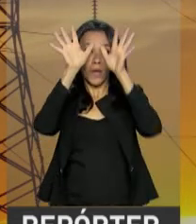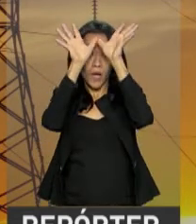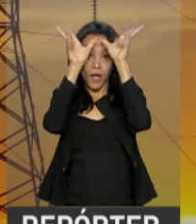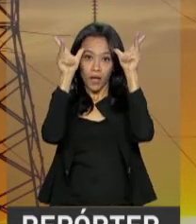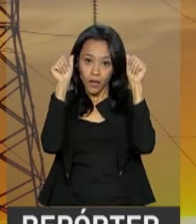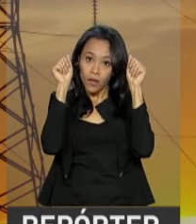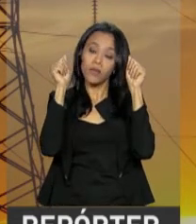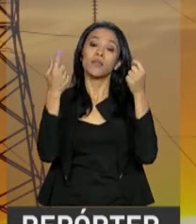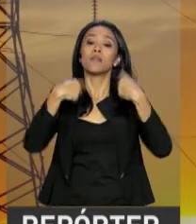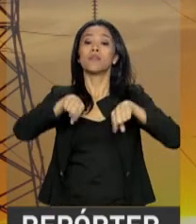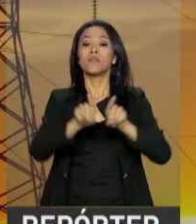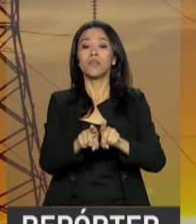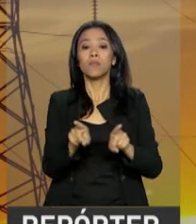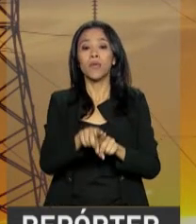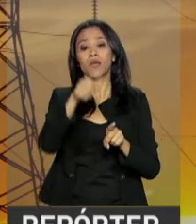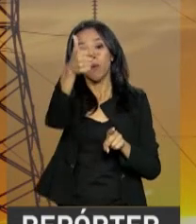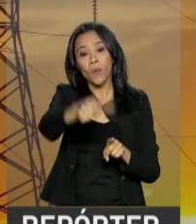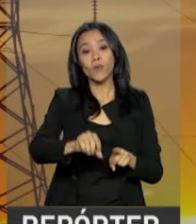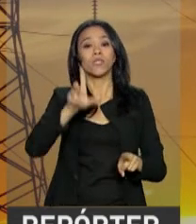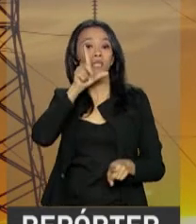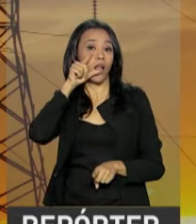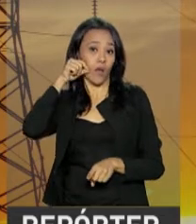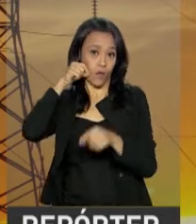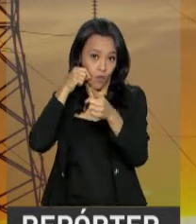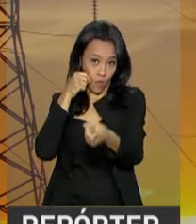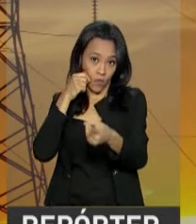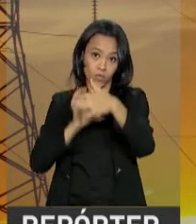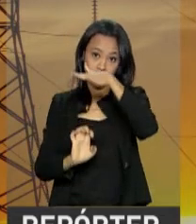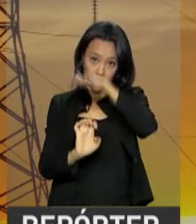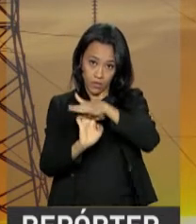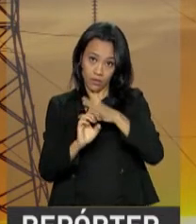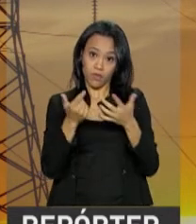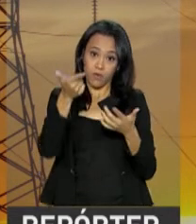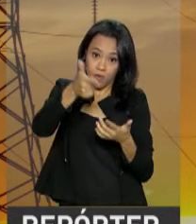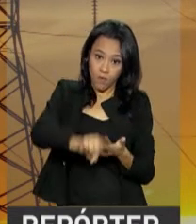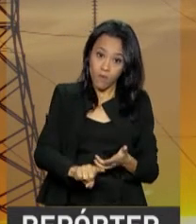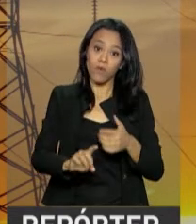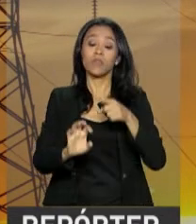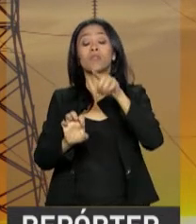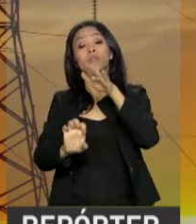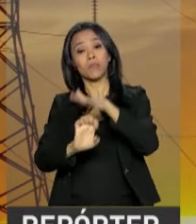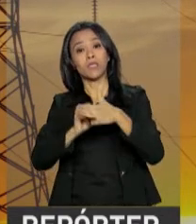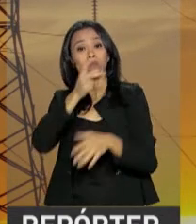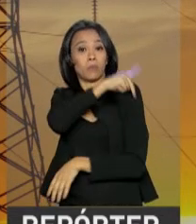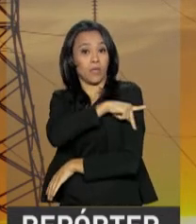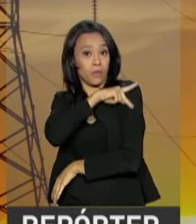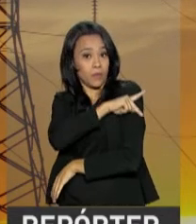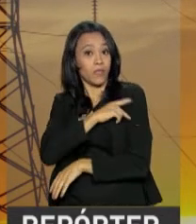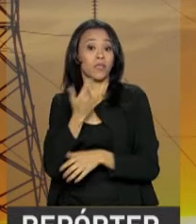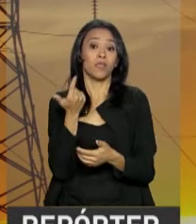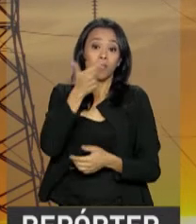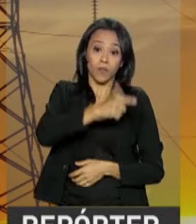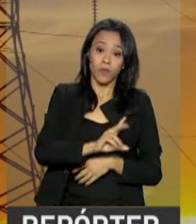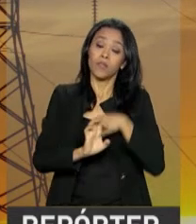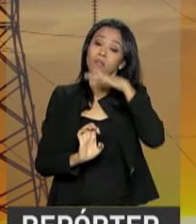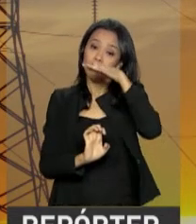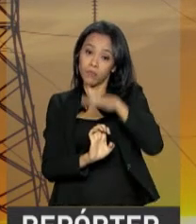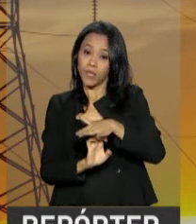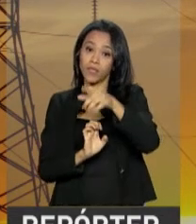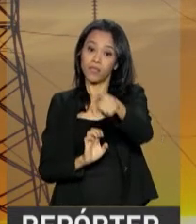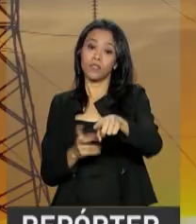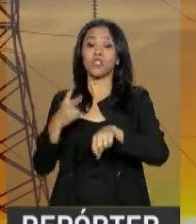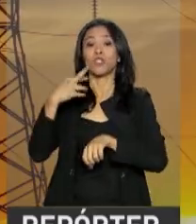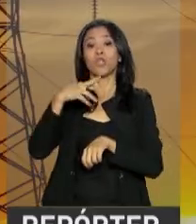companhia energética de alagoas companhia energética do piauí e centrais elétricas de